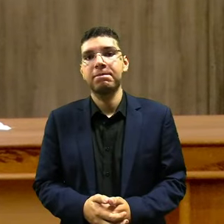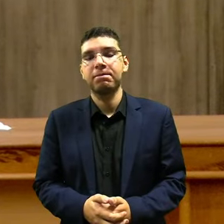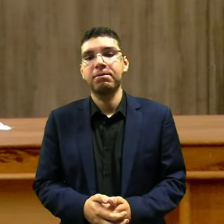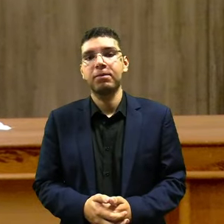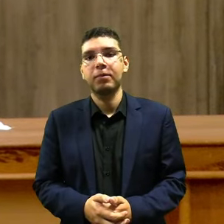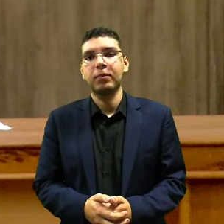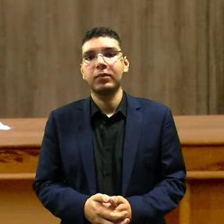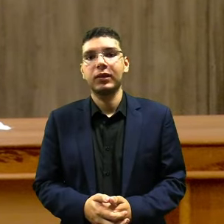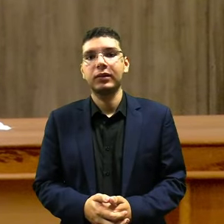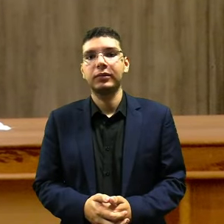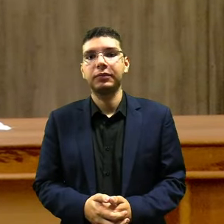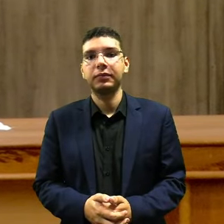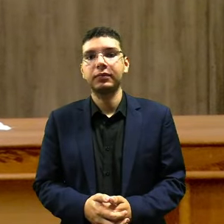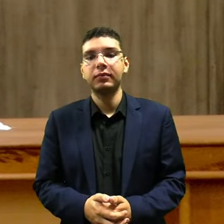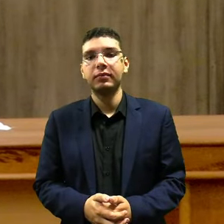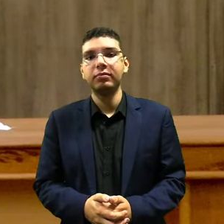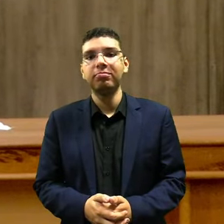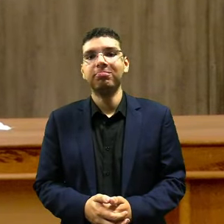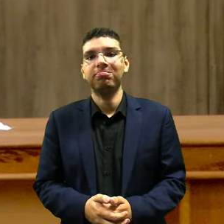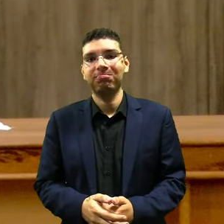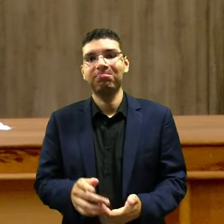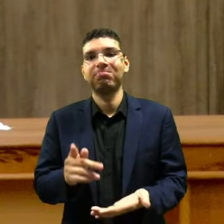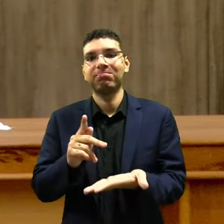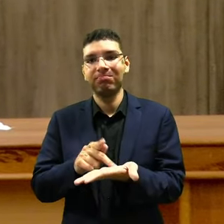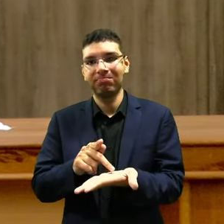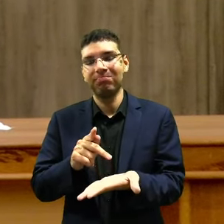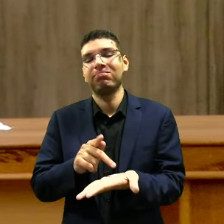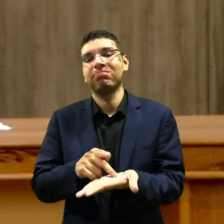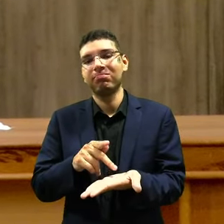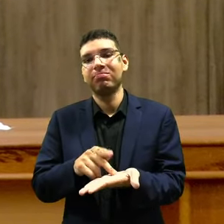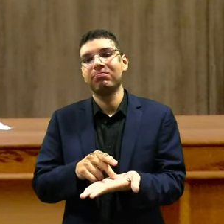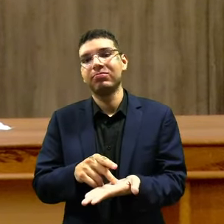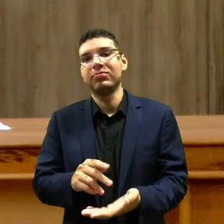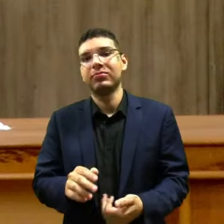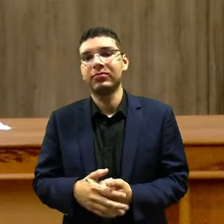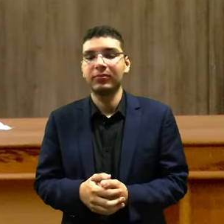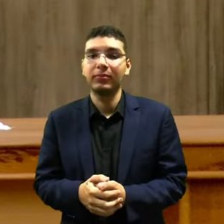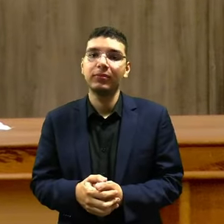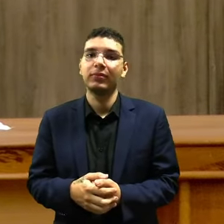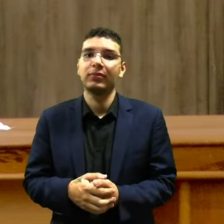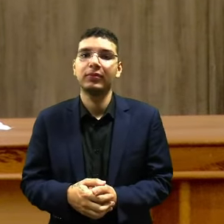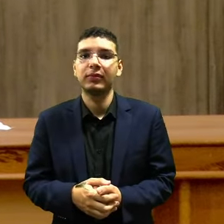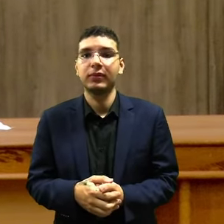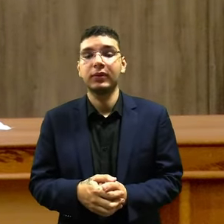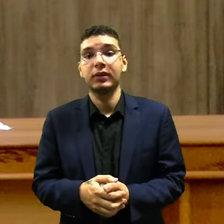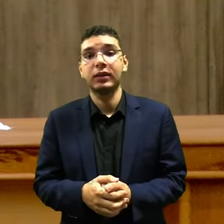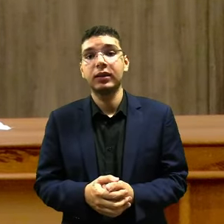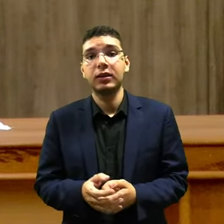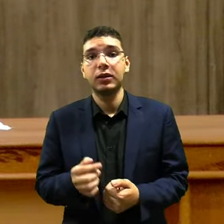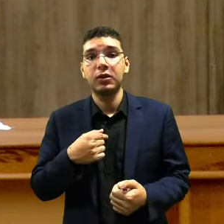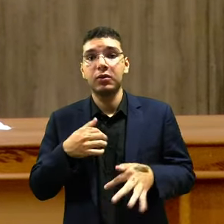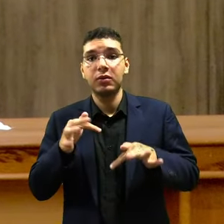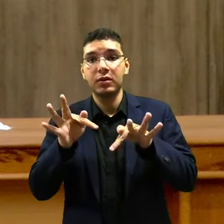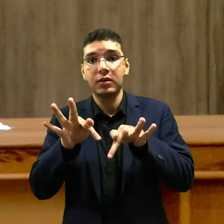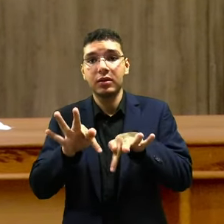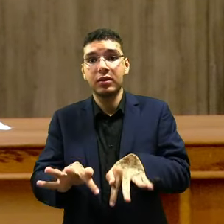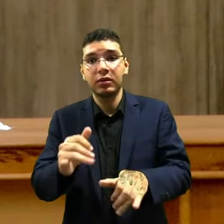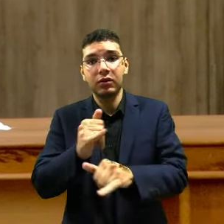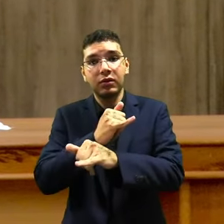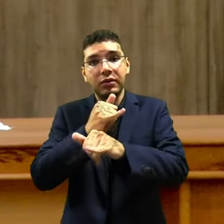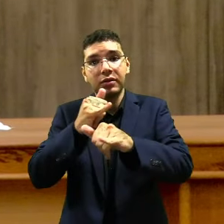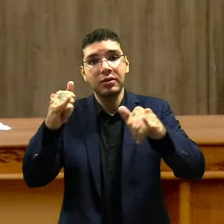vontade Eita meus irmãos eu encerro dizendo o seguinte para os